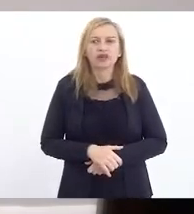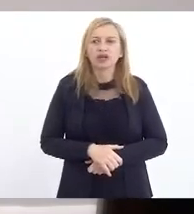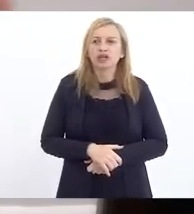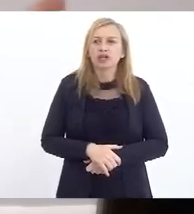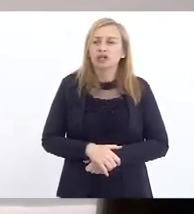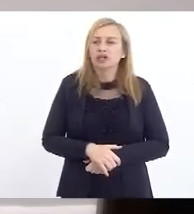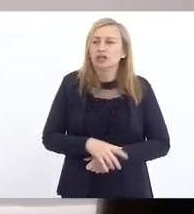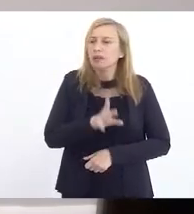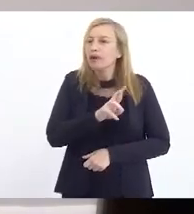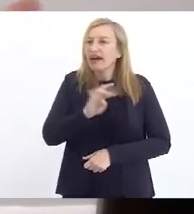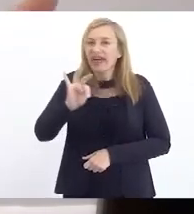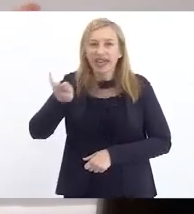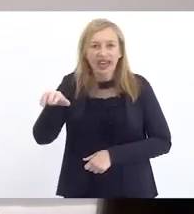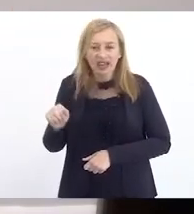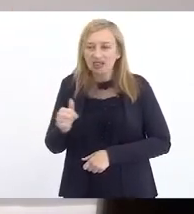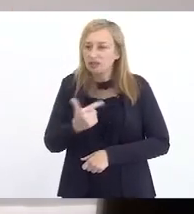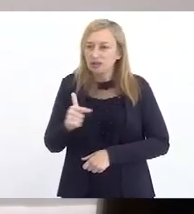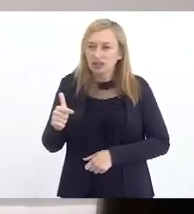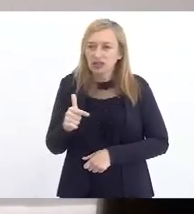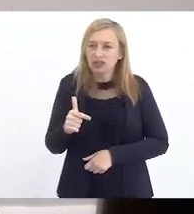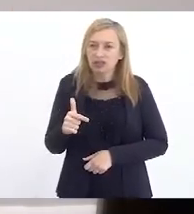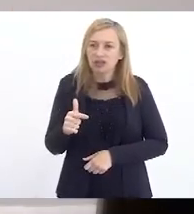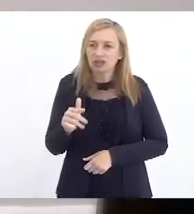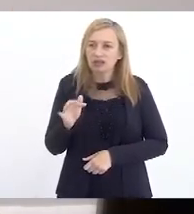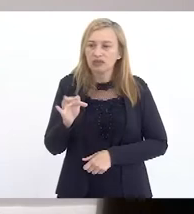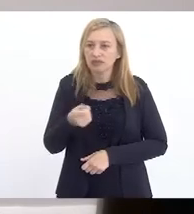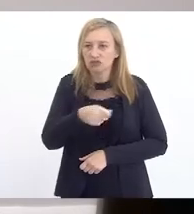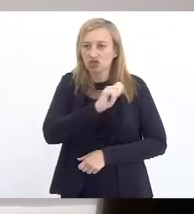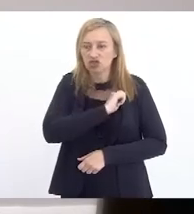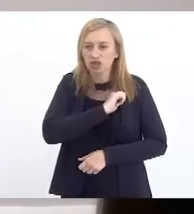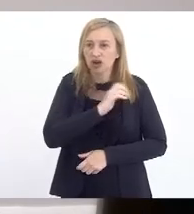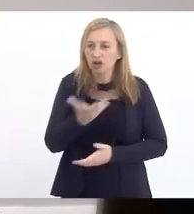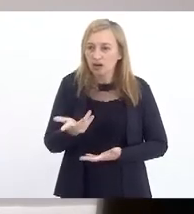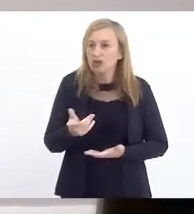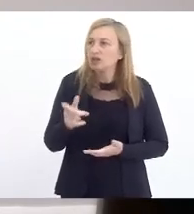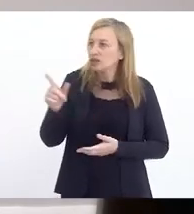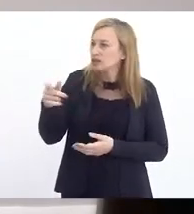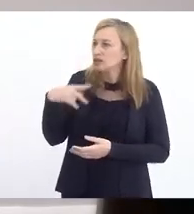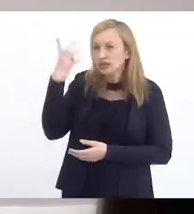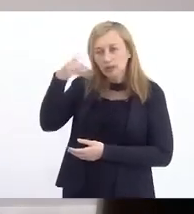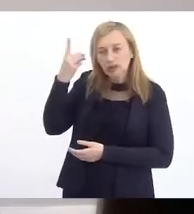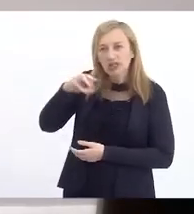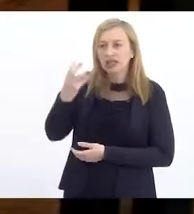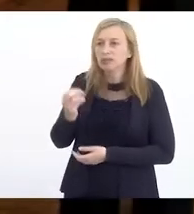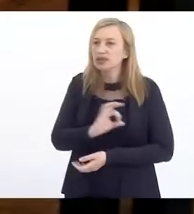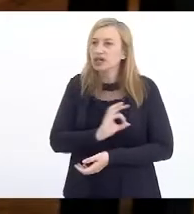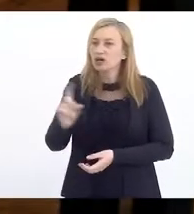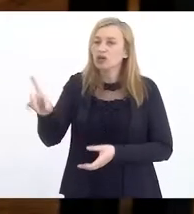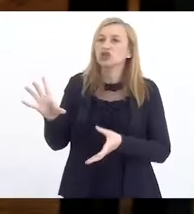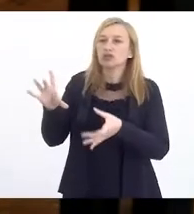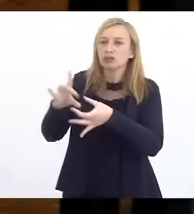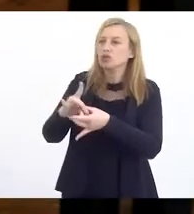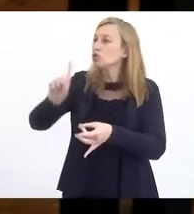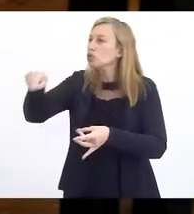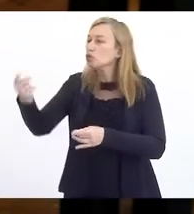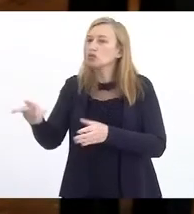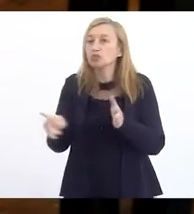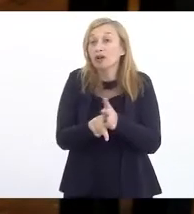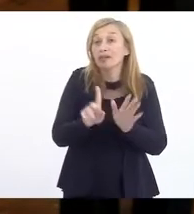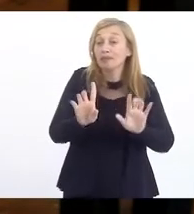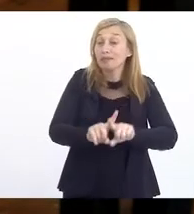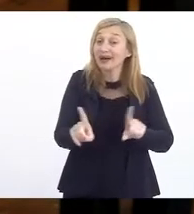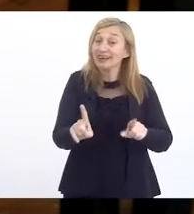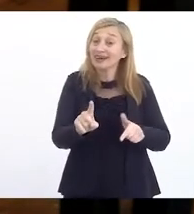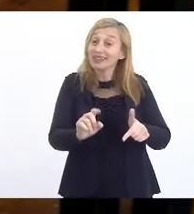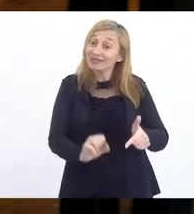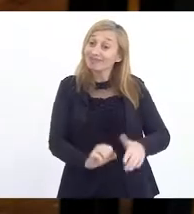fiscal, evasão fiscal. A deputada Marta Rocha emendou isso também diversas vezes em outros projetos, mas aí compete ao Executivo,